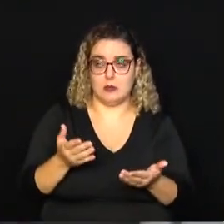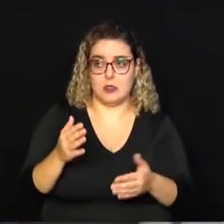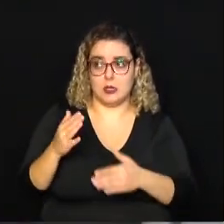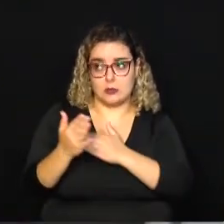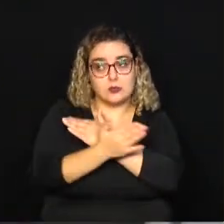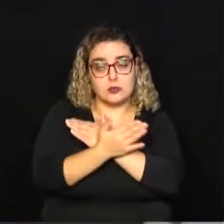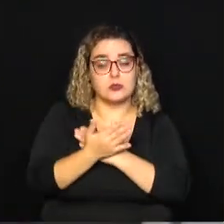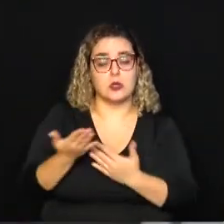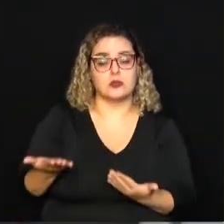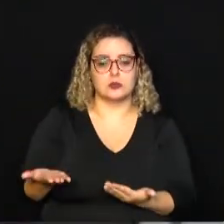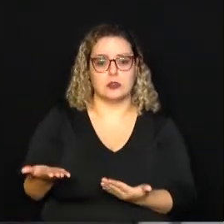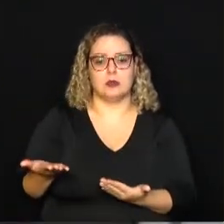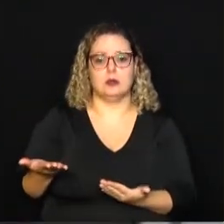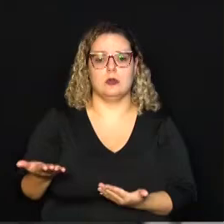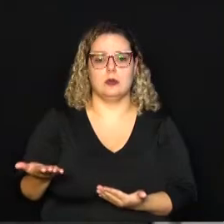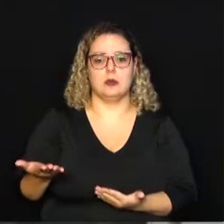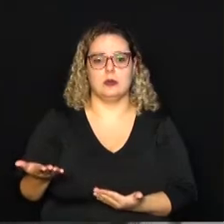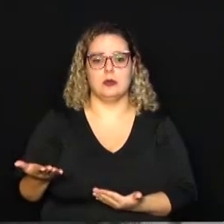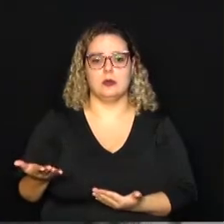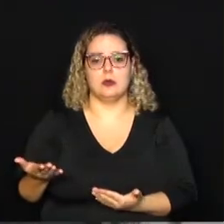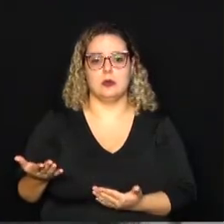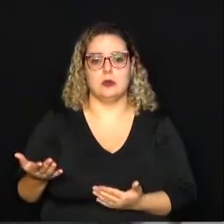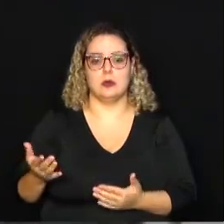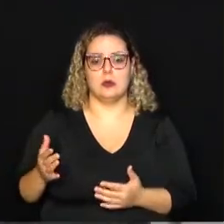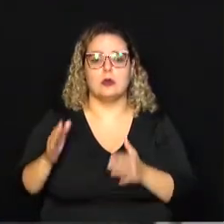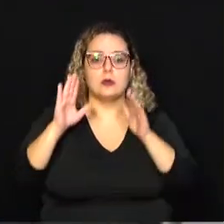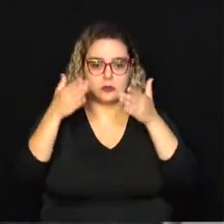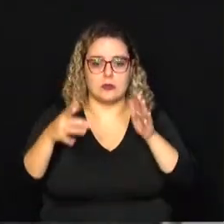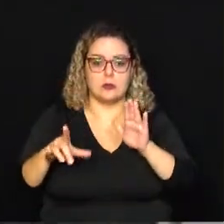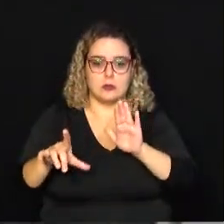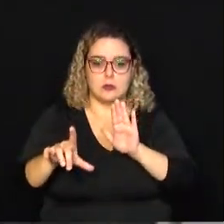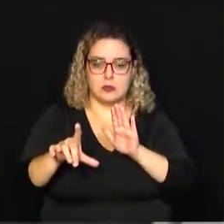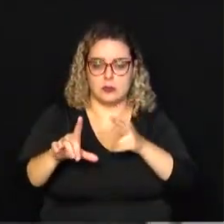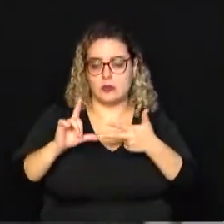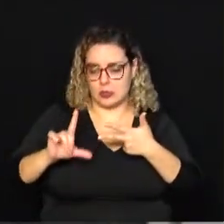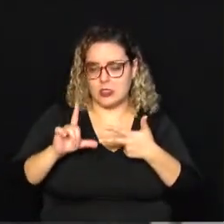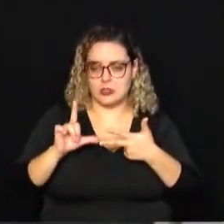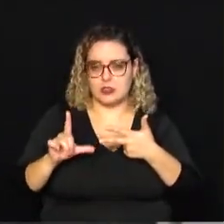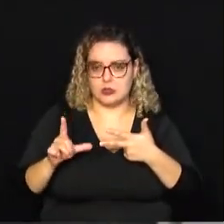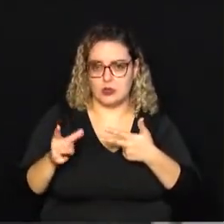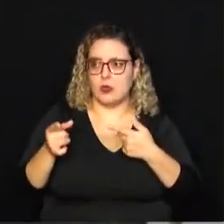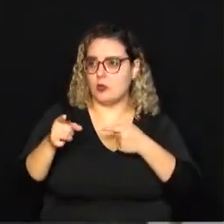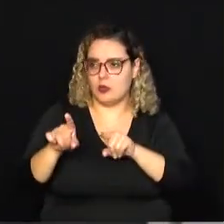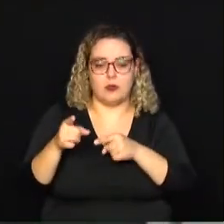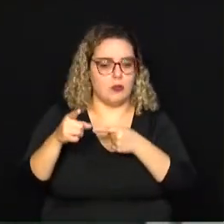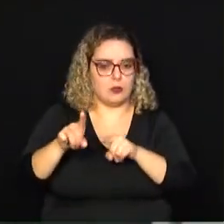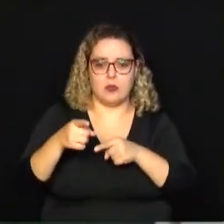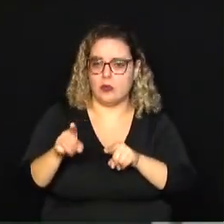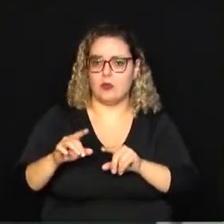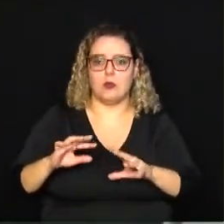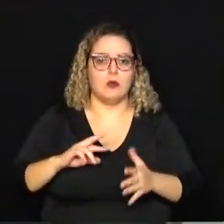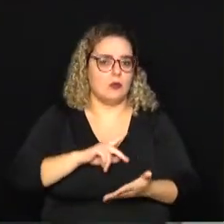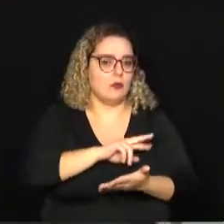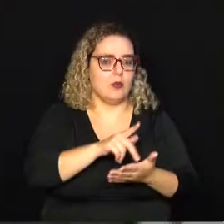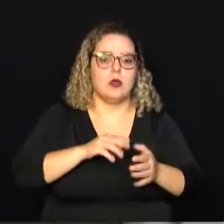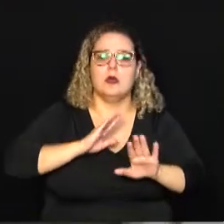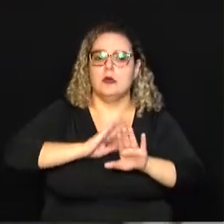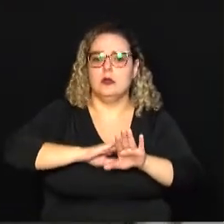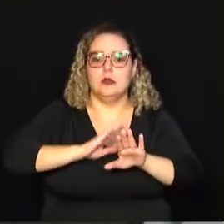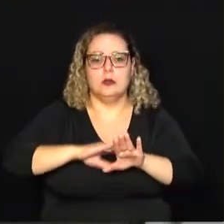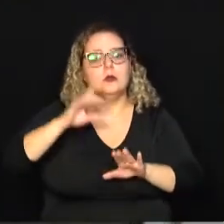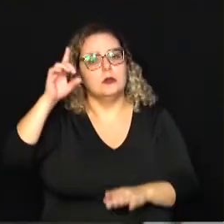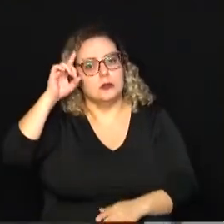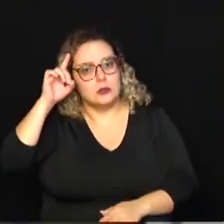né? Então, assim, do ponto de vista legislativo, a gente está tentando provocar assim, com várias ações. Todo dia a gente está